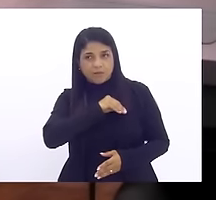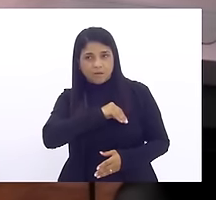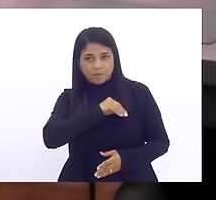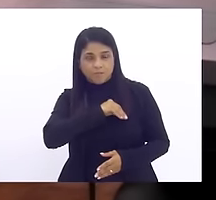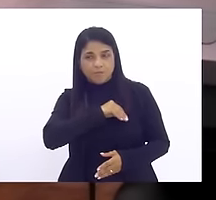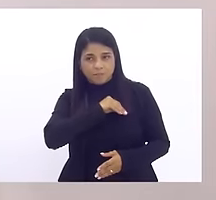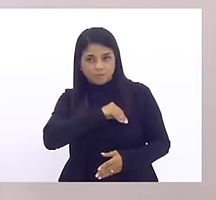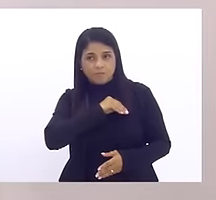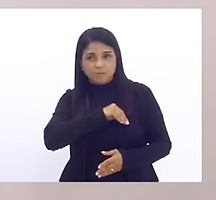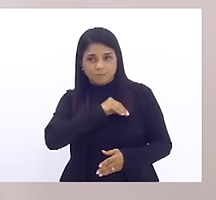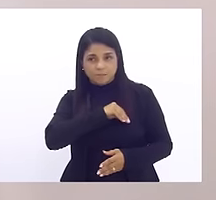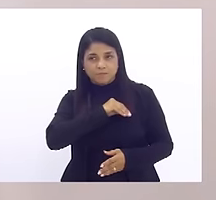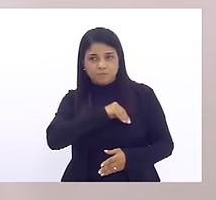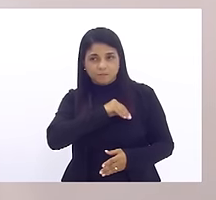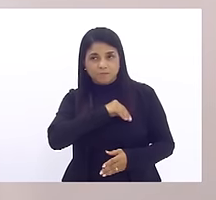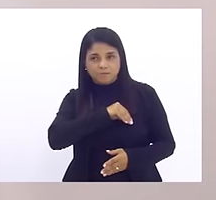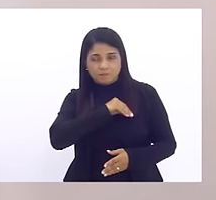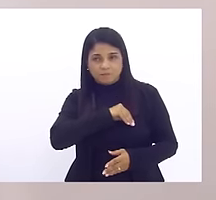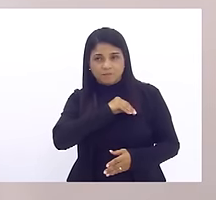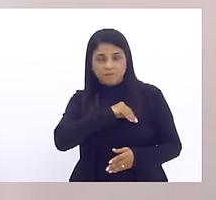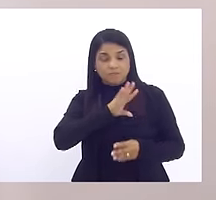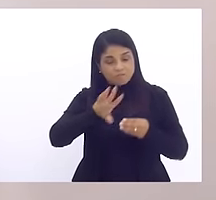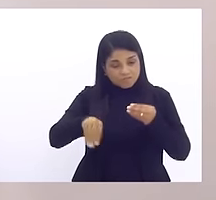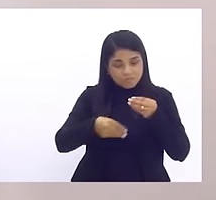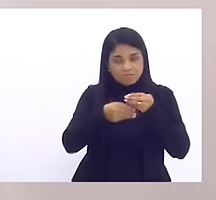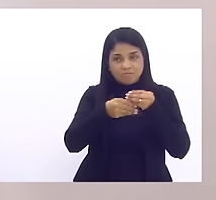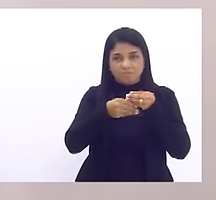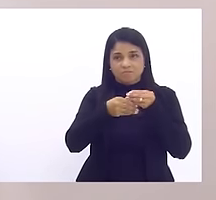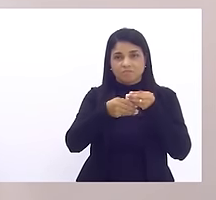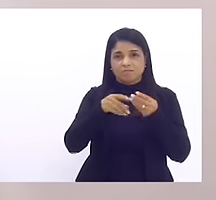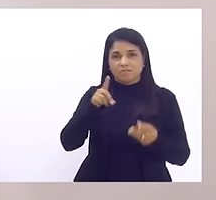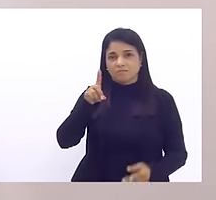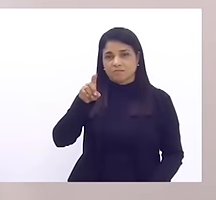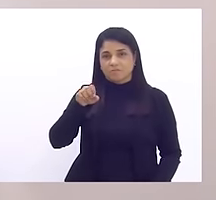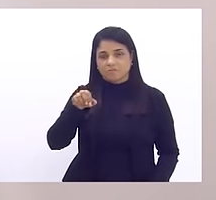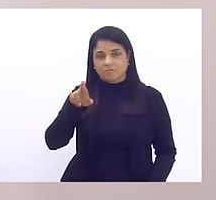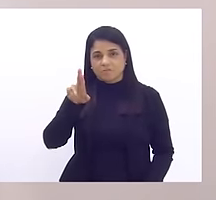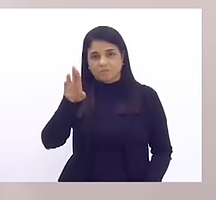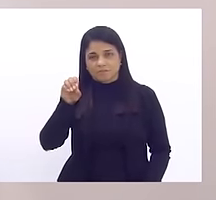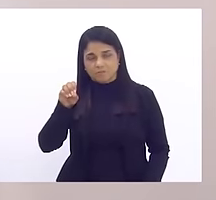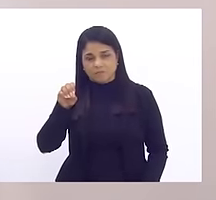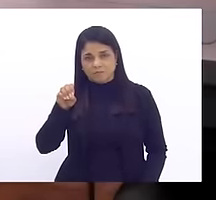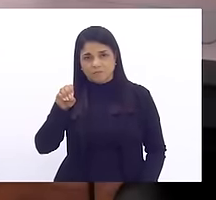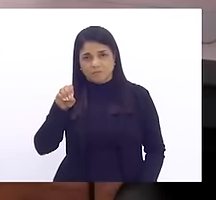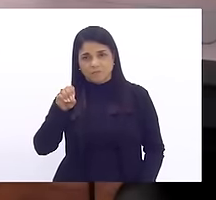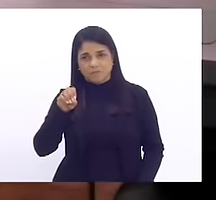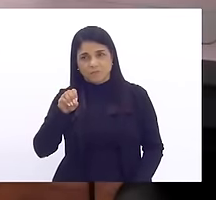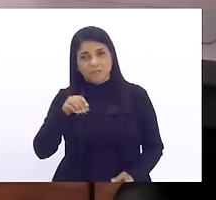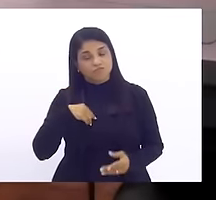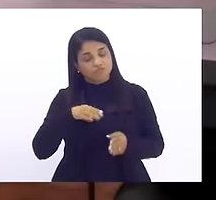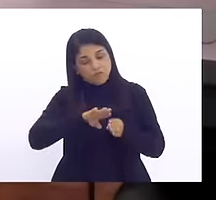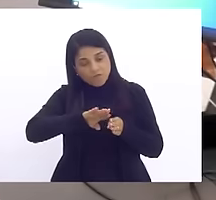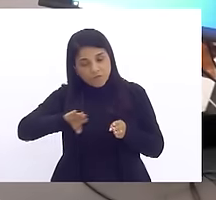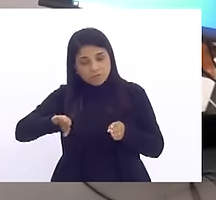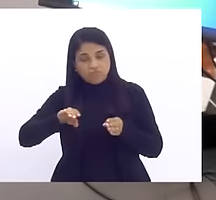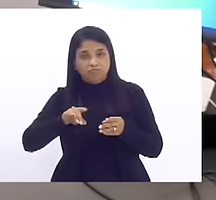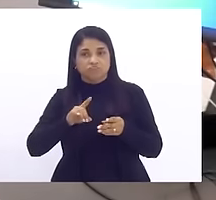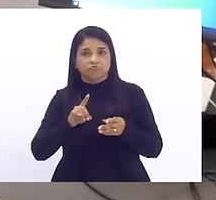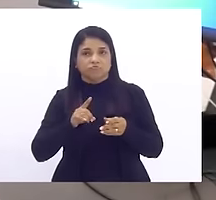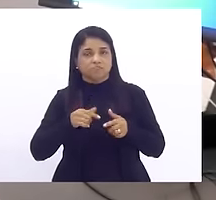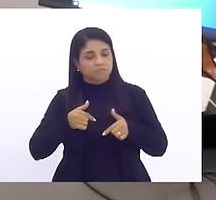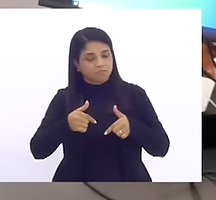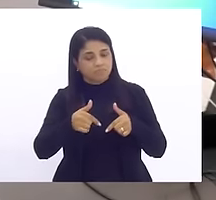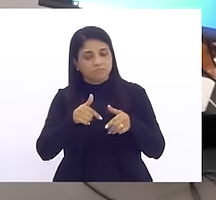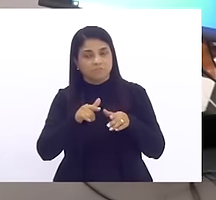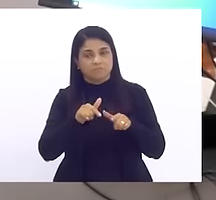recebe a função gratificada mas ele recebe uma gratificação Não tá recebendo então ele fica dito mas ele não recebe